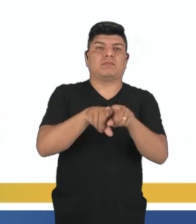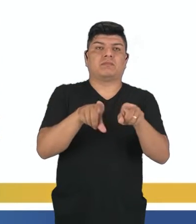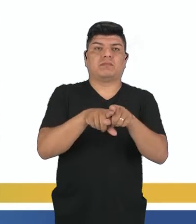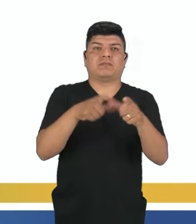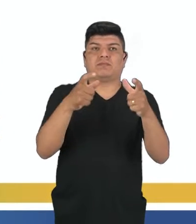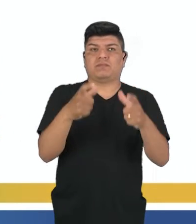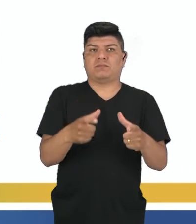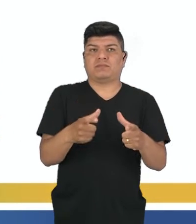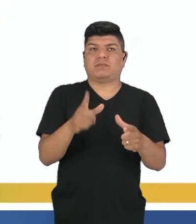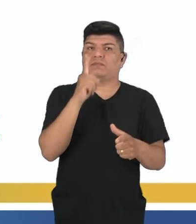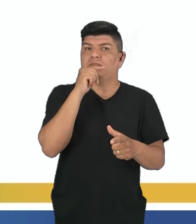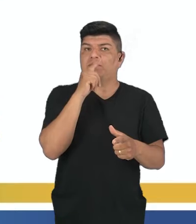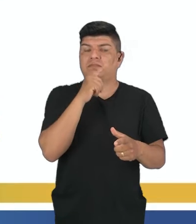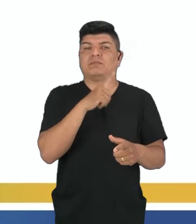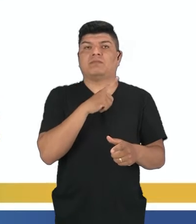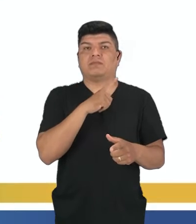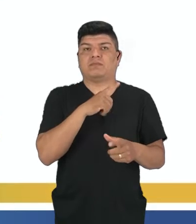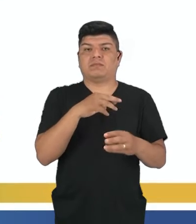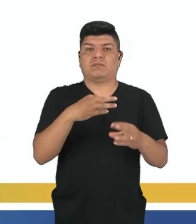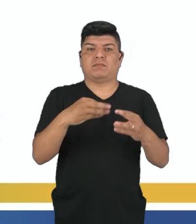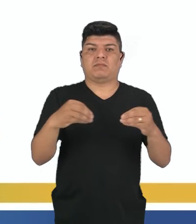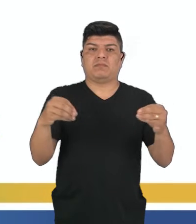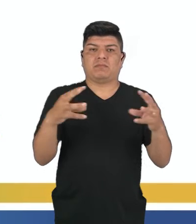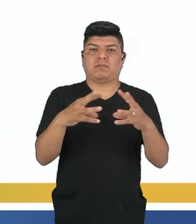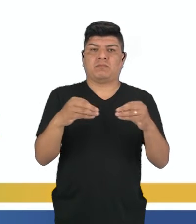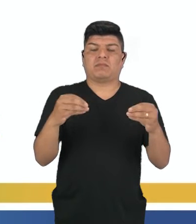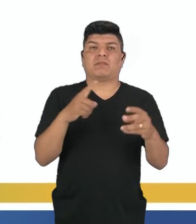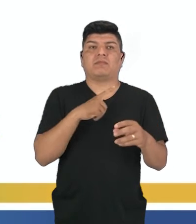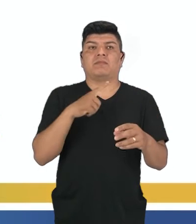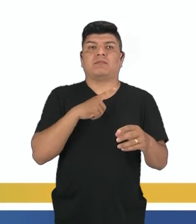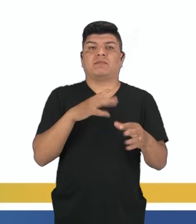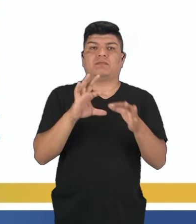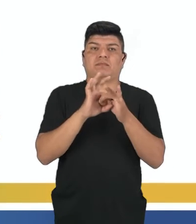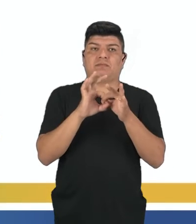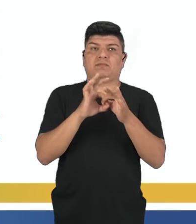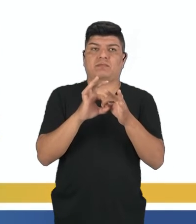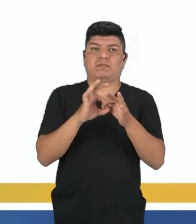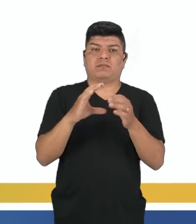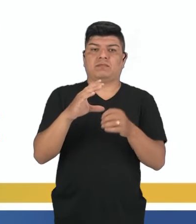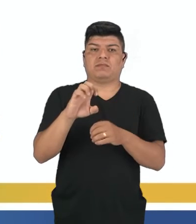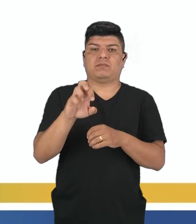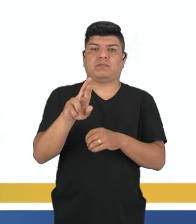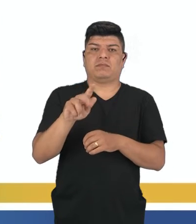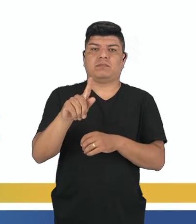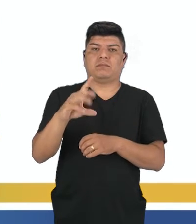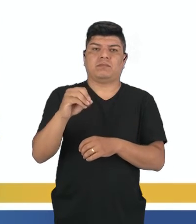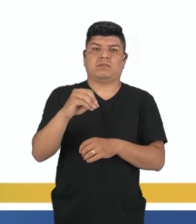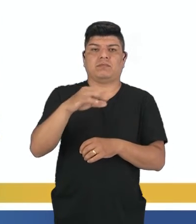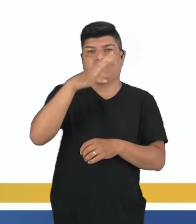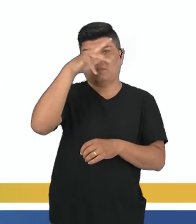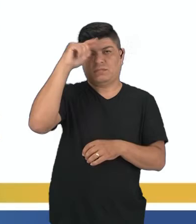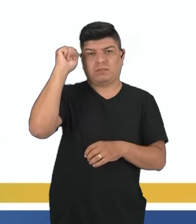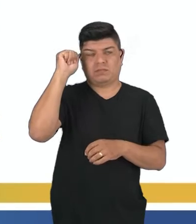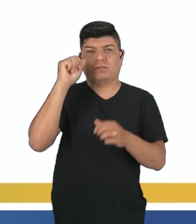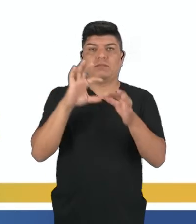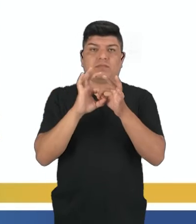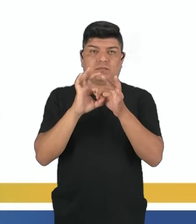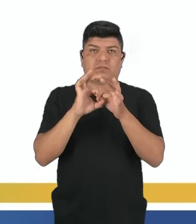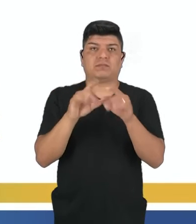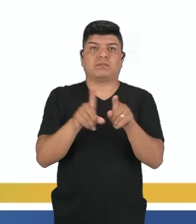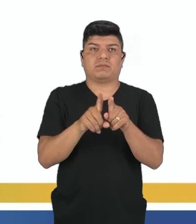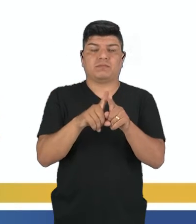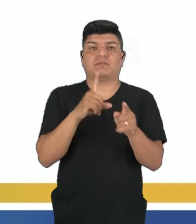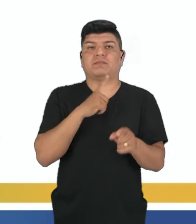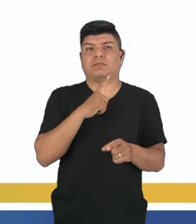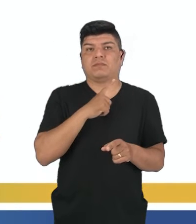por regiões alagadas, né? É uma região que liga o Cerrado a Amazônia, então é uma região que